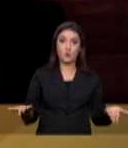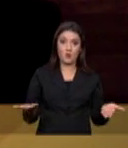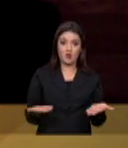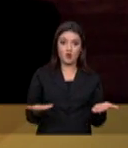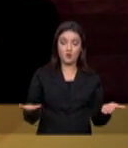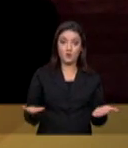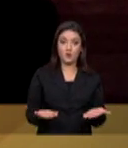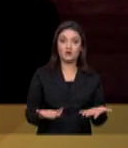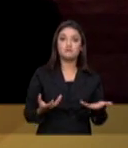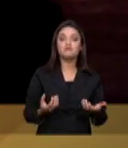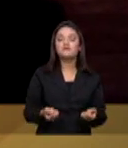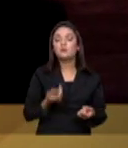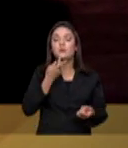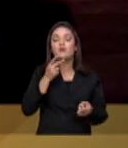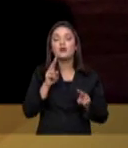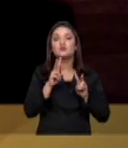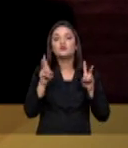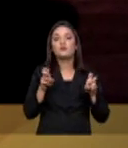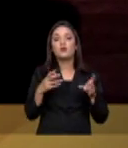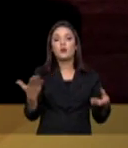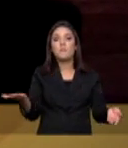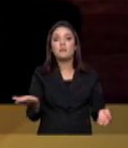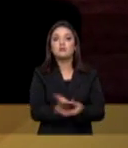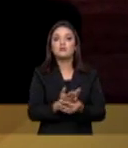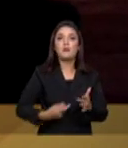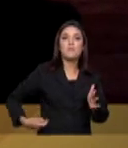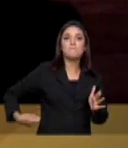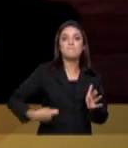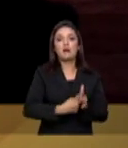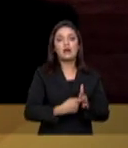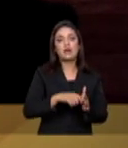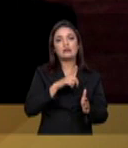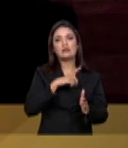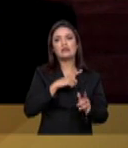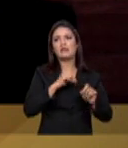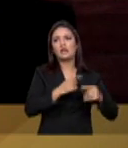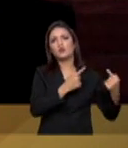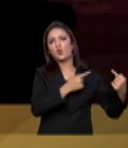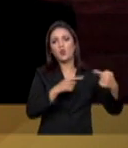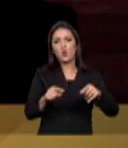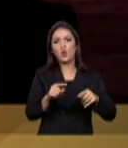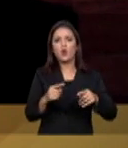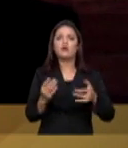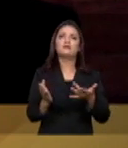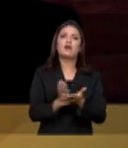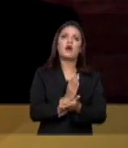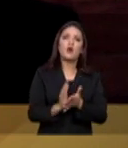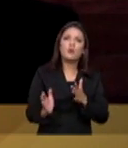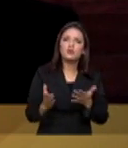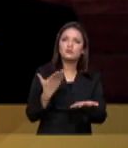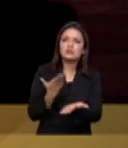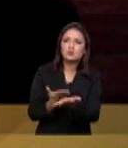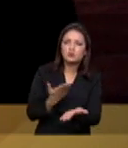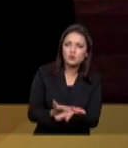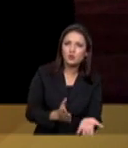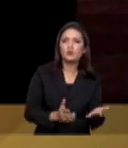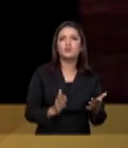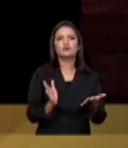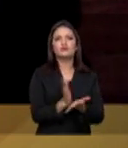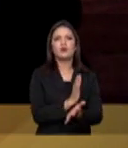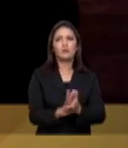agora das ações judiciais questionando o procedimento e tudo de marcar